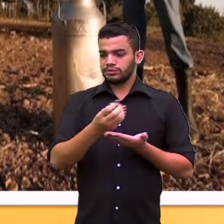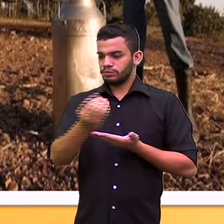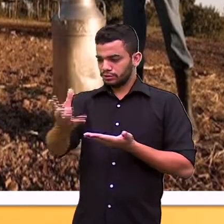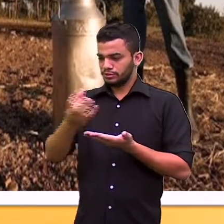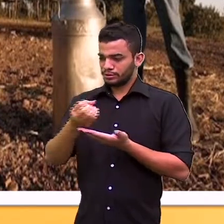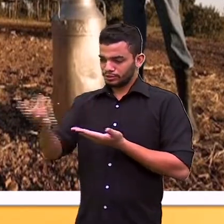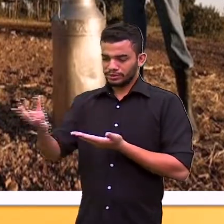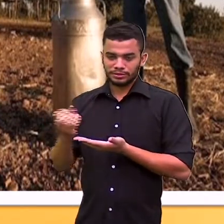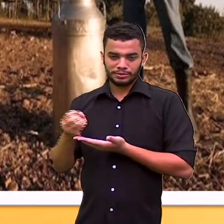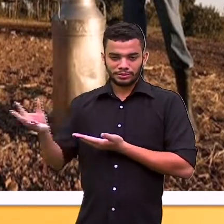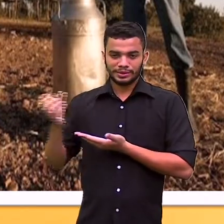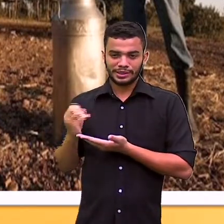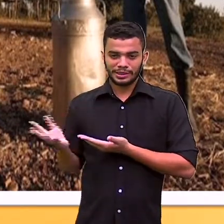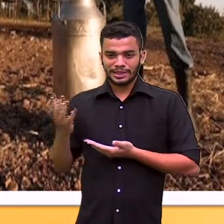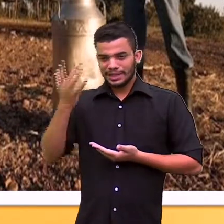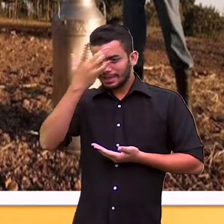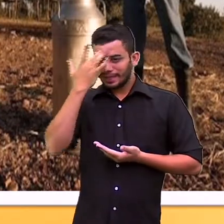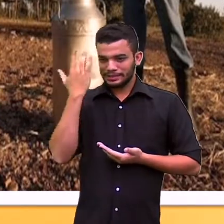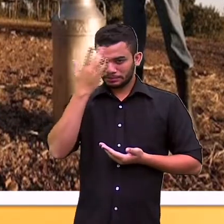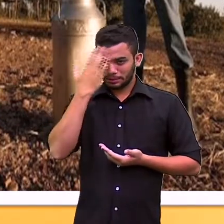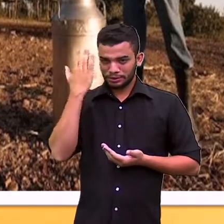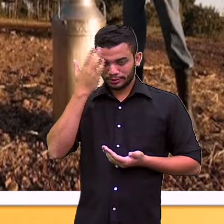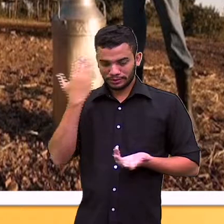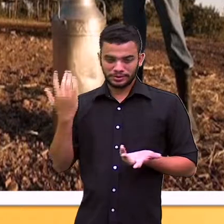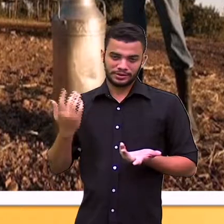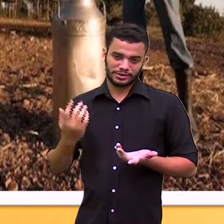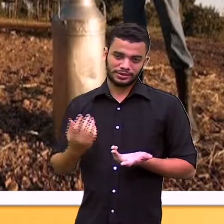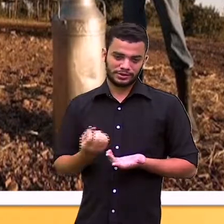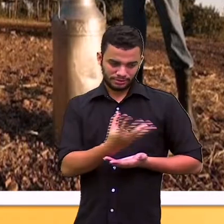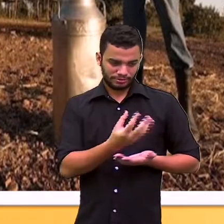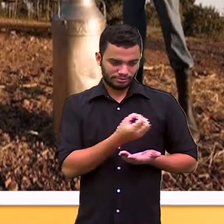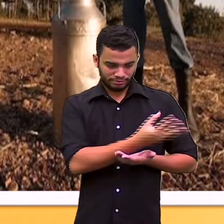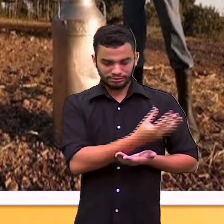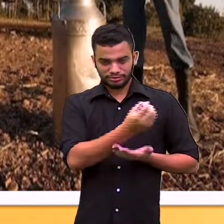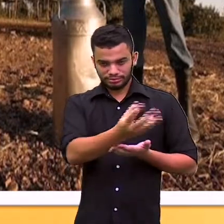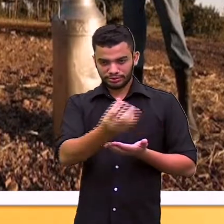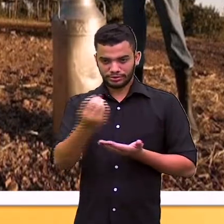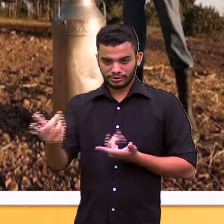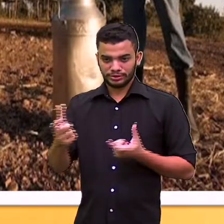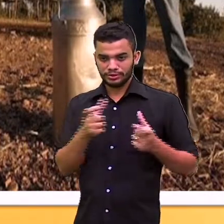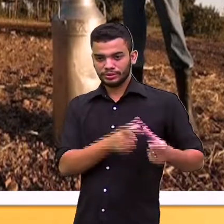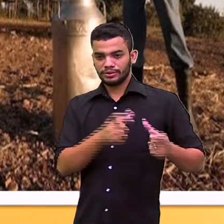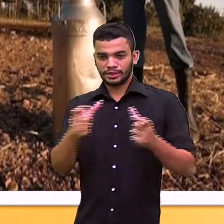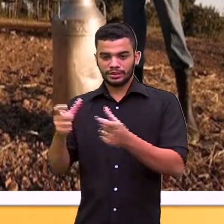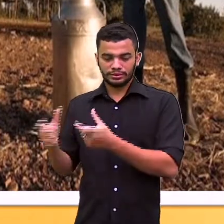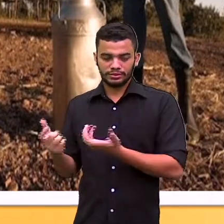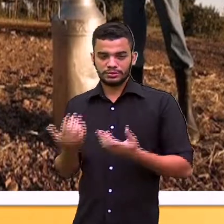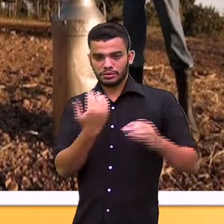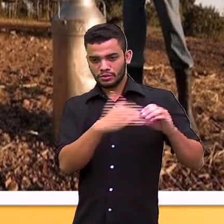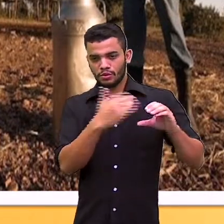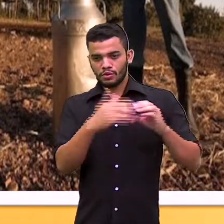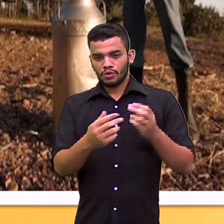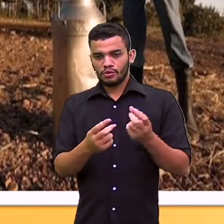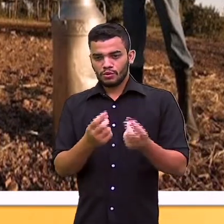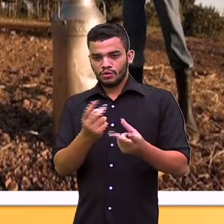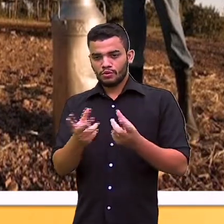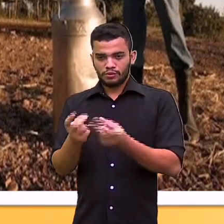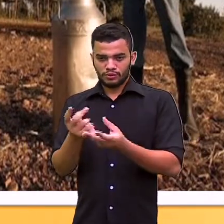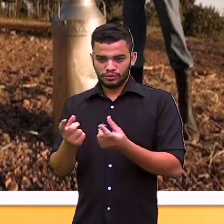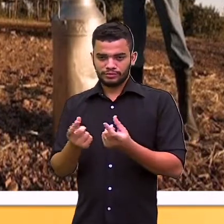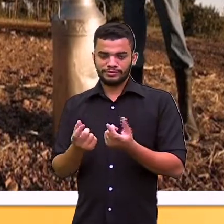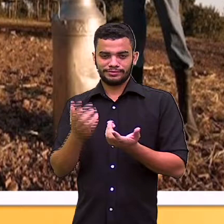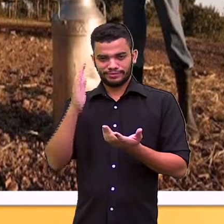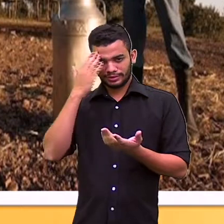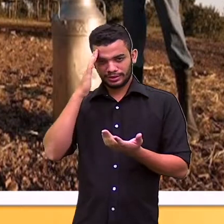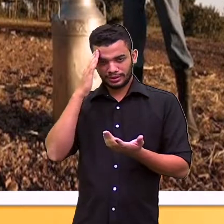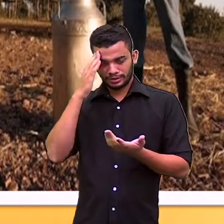o hábito nas nossas casas de consumir, pois já é um produto que já nascemos gostando, só quem não gosta